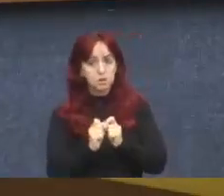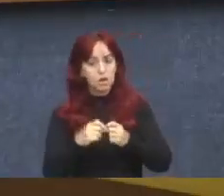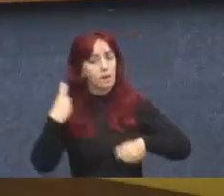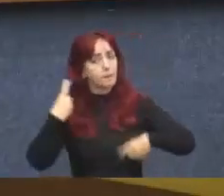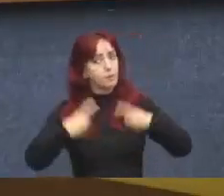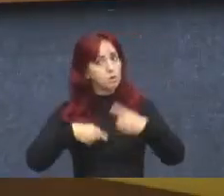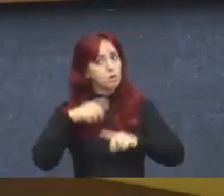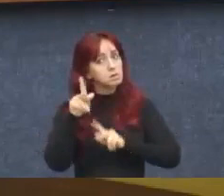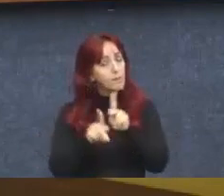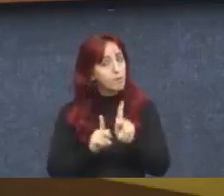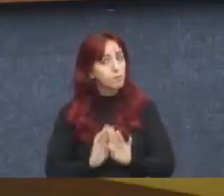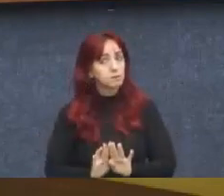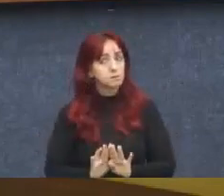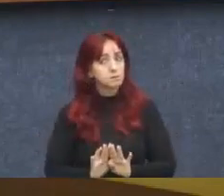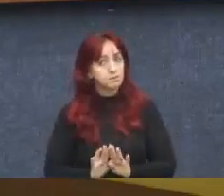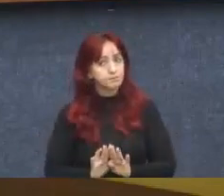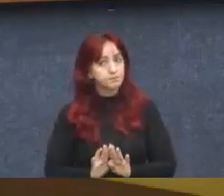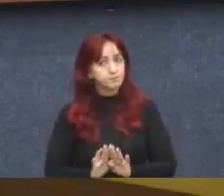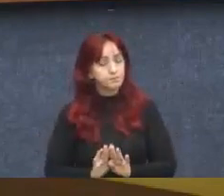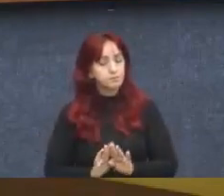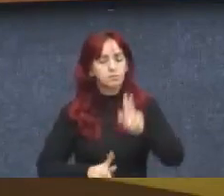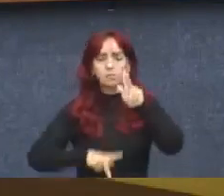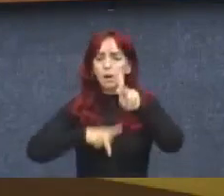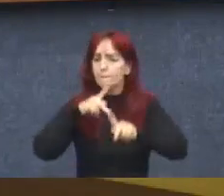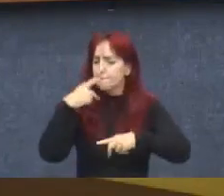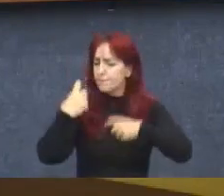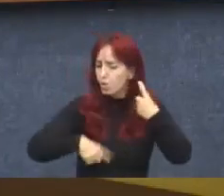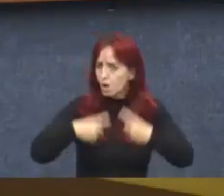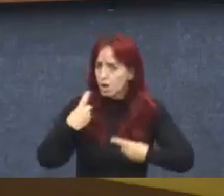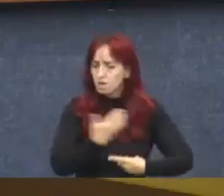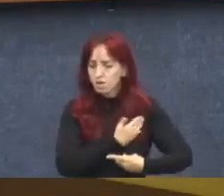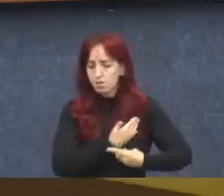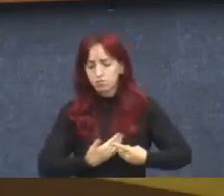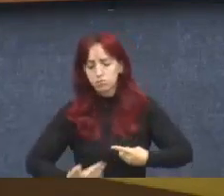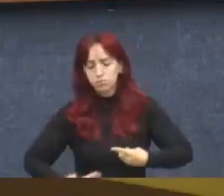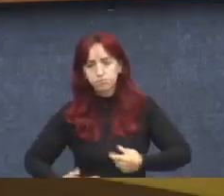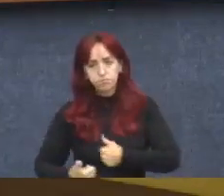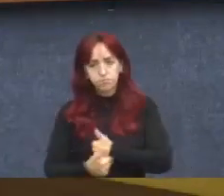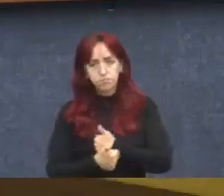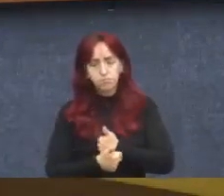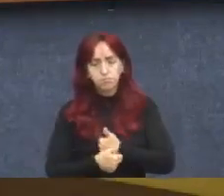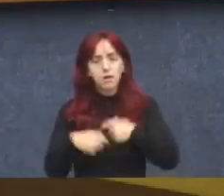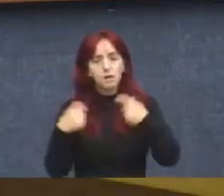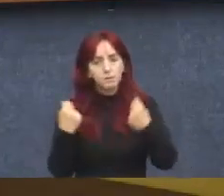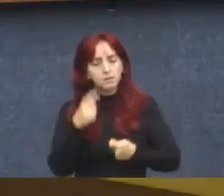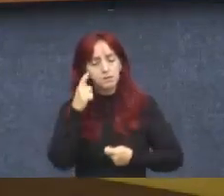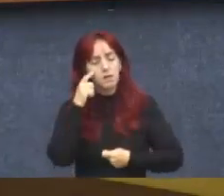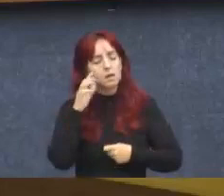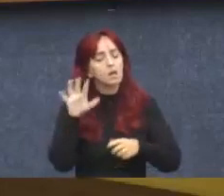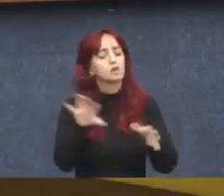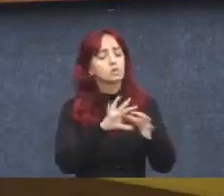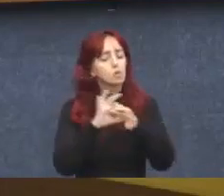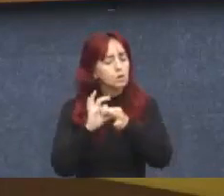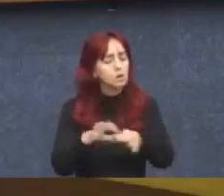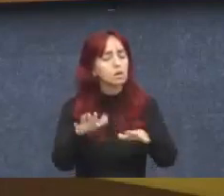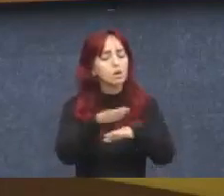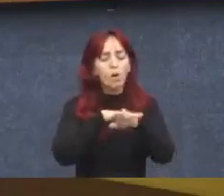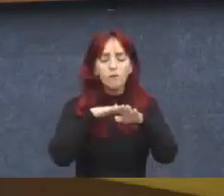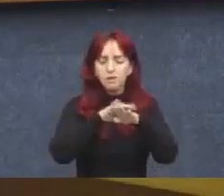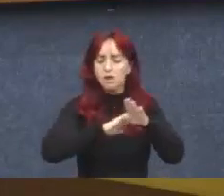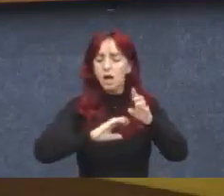Política pública. Política pública. Nós temos que pegar, conversar,